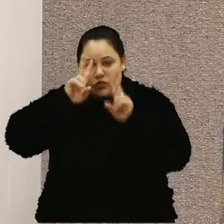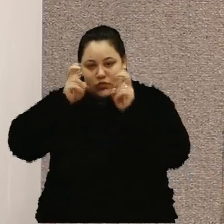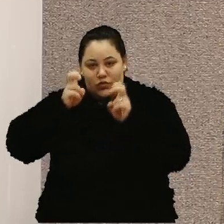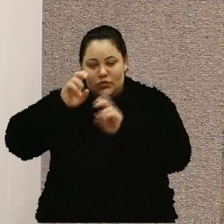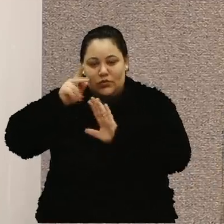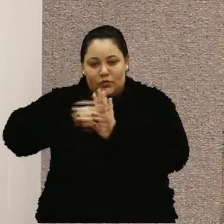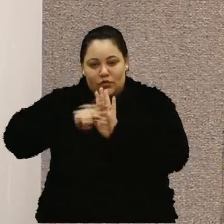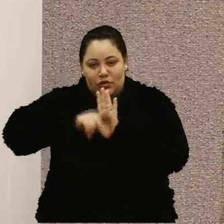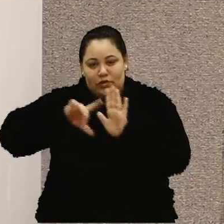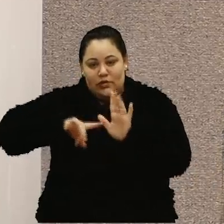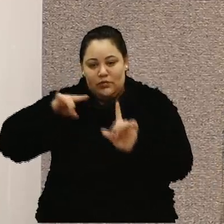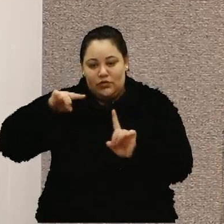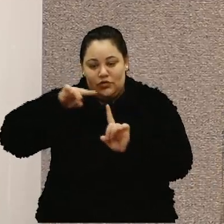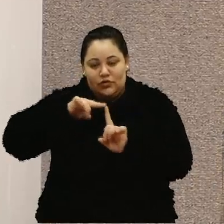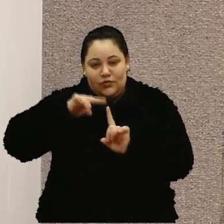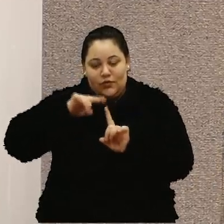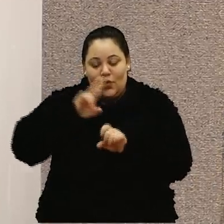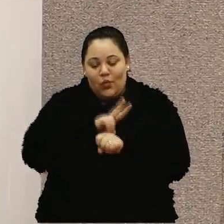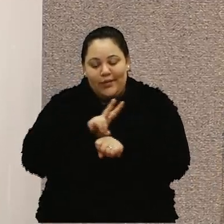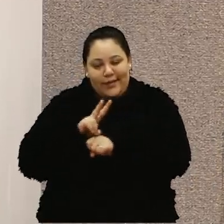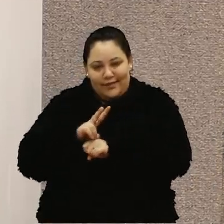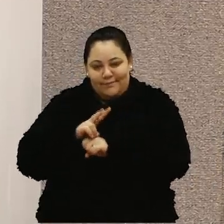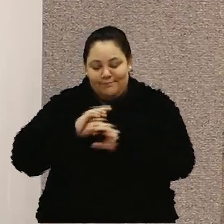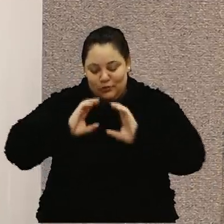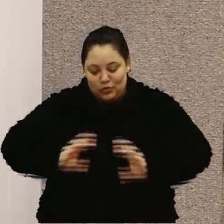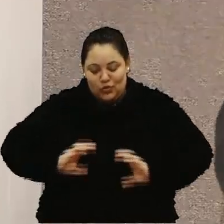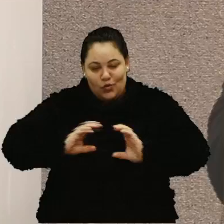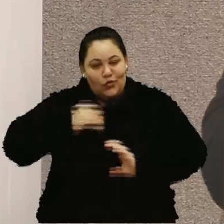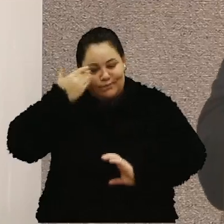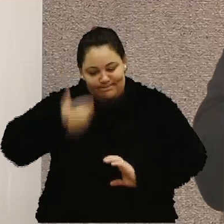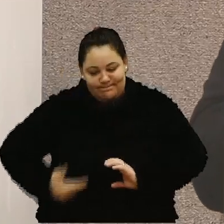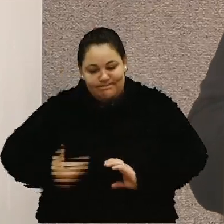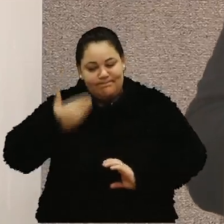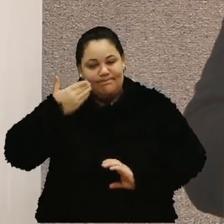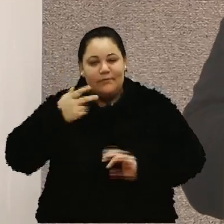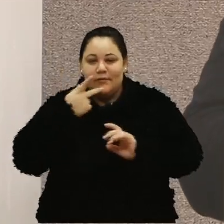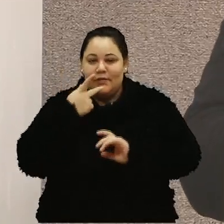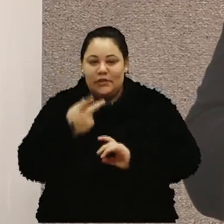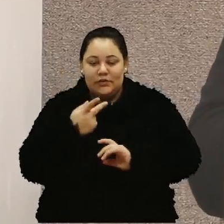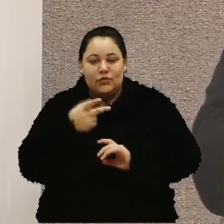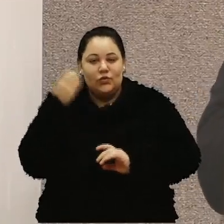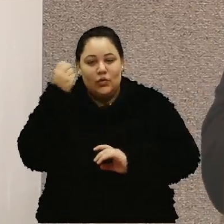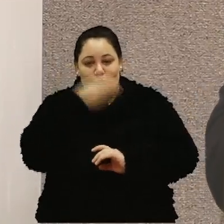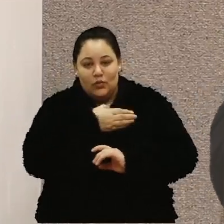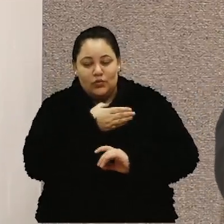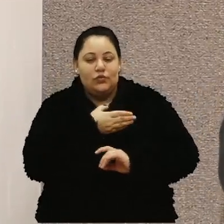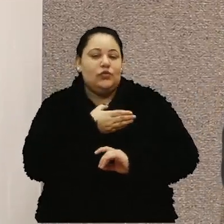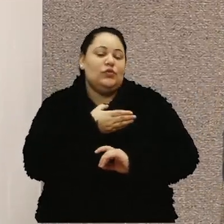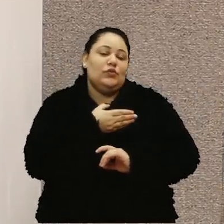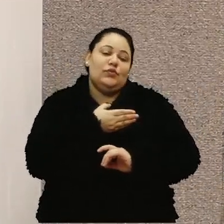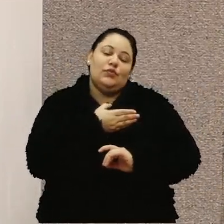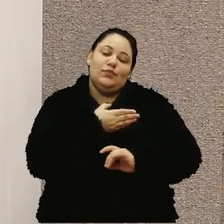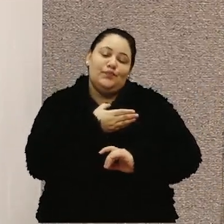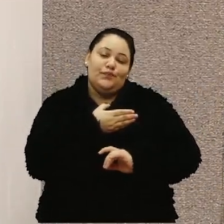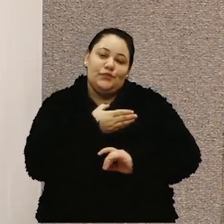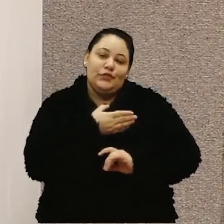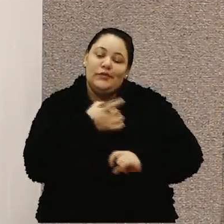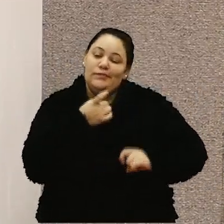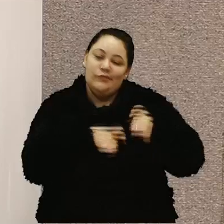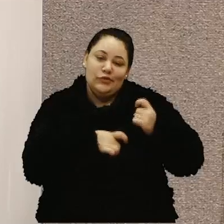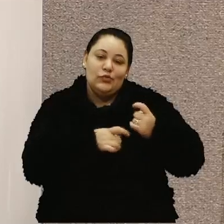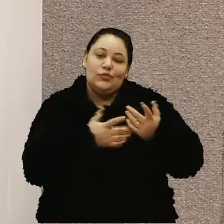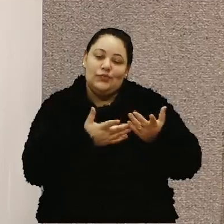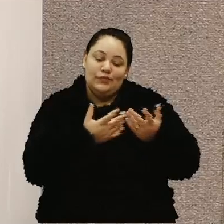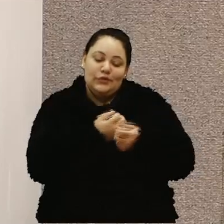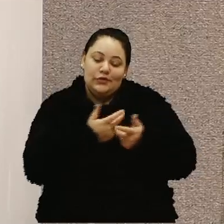visa também proteger a inocência das crianças no que tange à exploração, abuso sexual infantil e etc., que são tristes episódios que